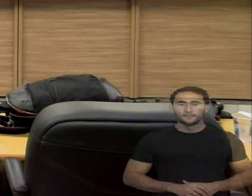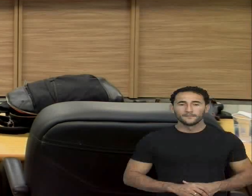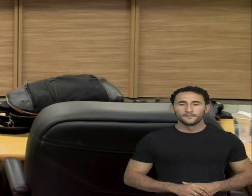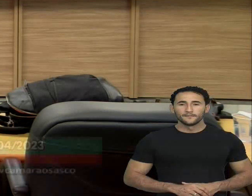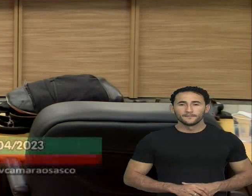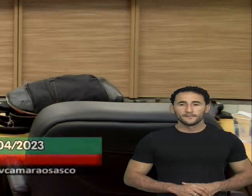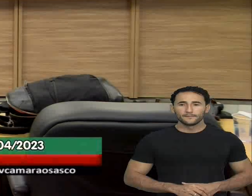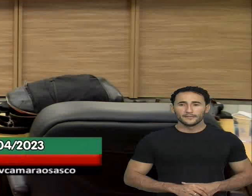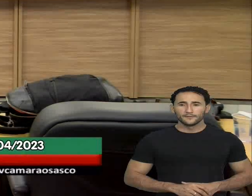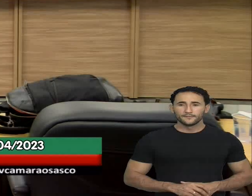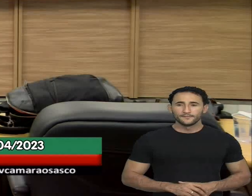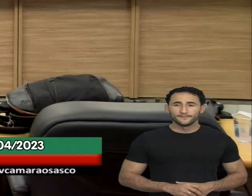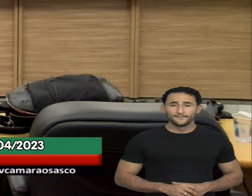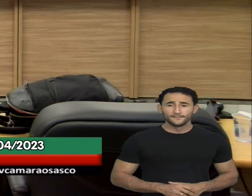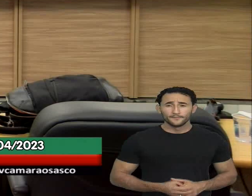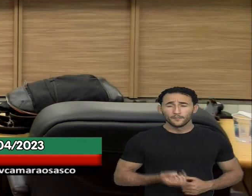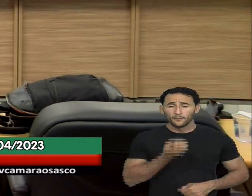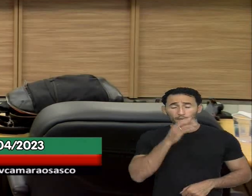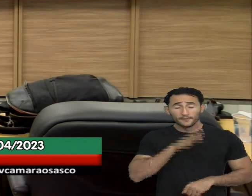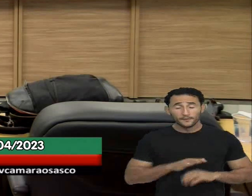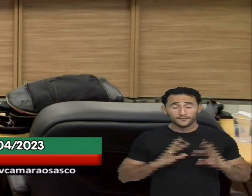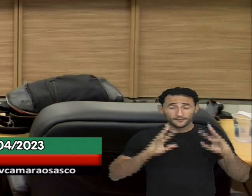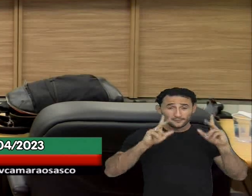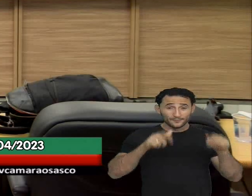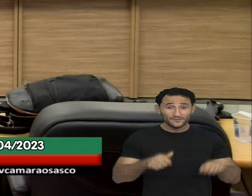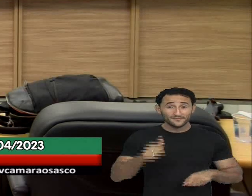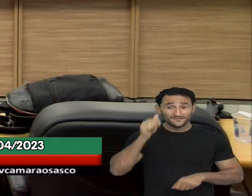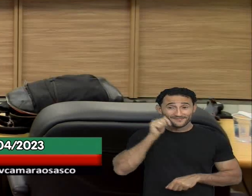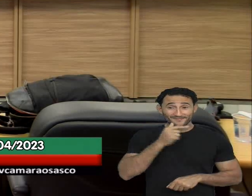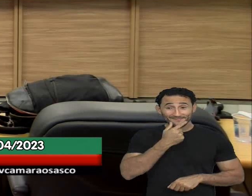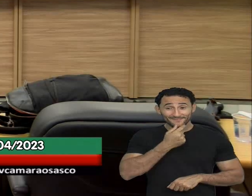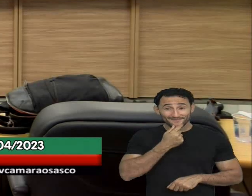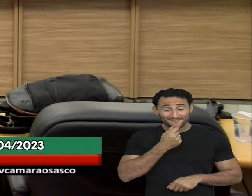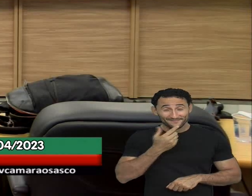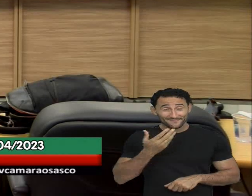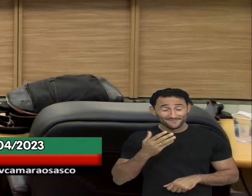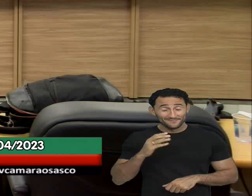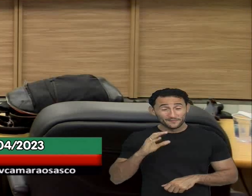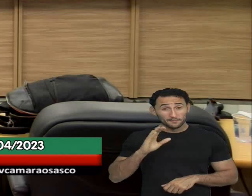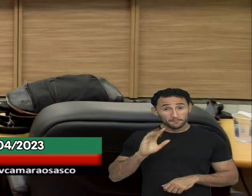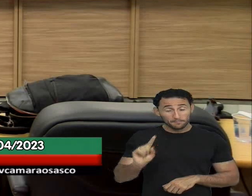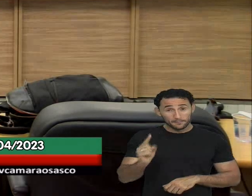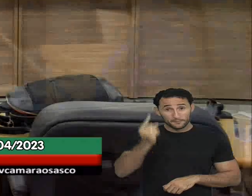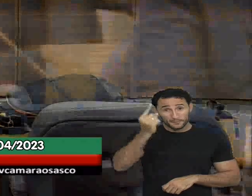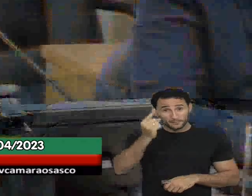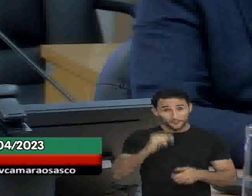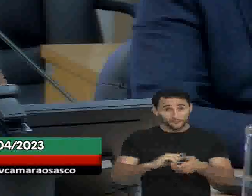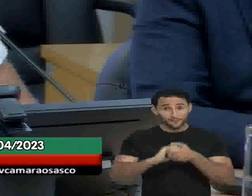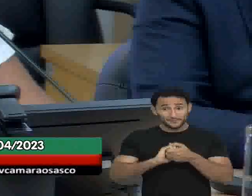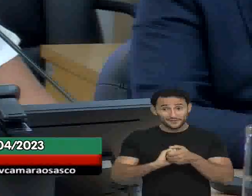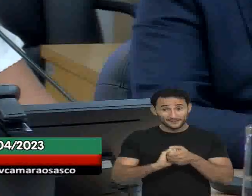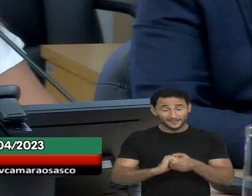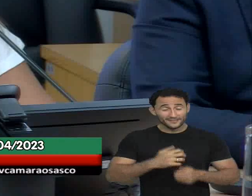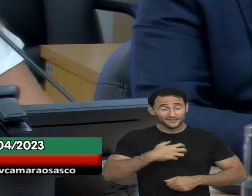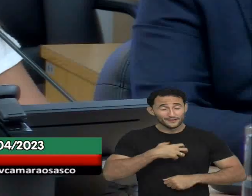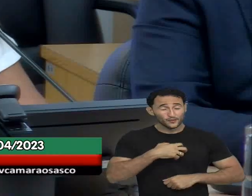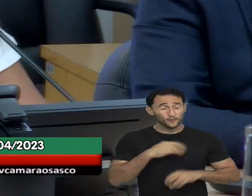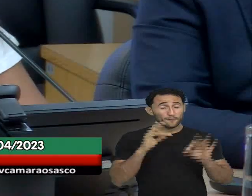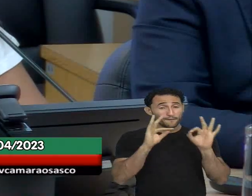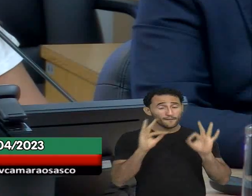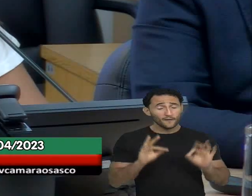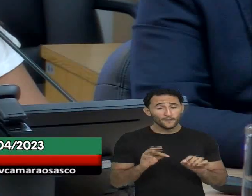Boa tarde a todos, boa tarde a todas. Quero aqui já cumprimentar, e estou muito feliz nessa